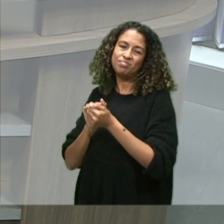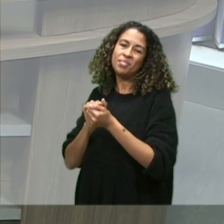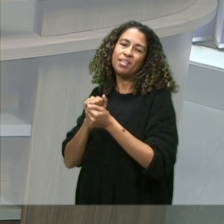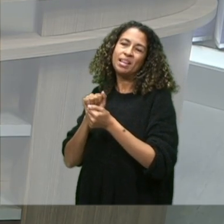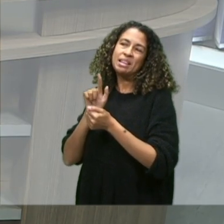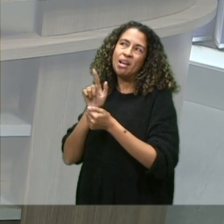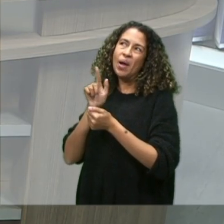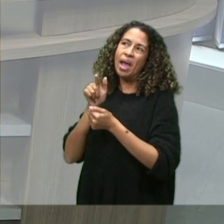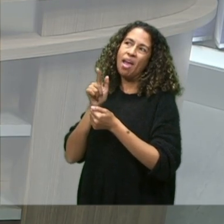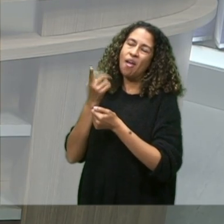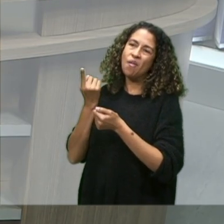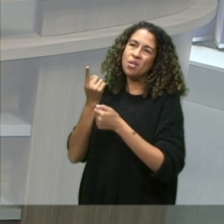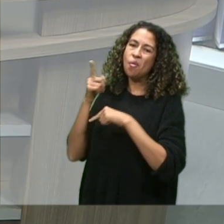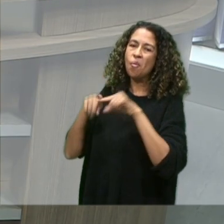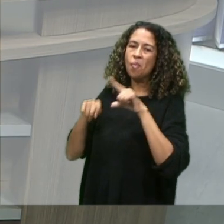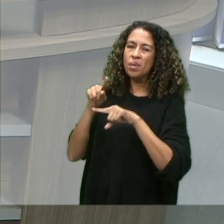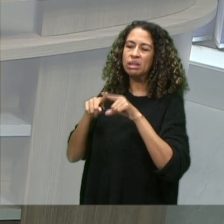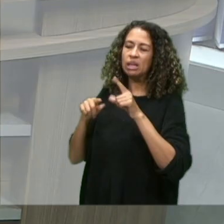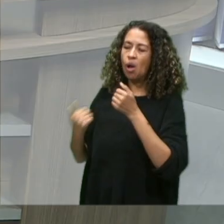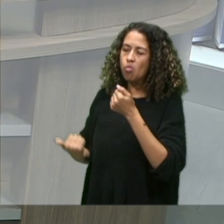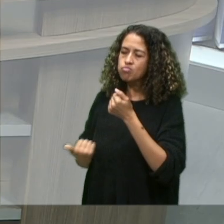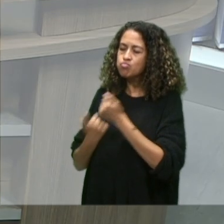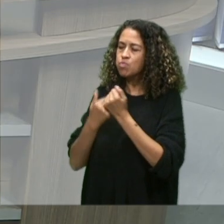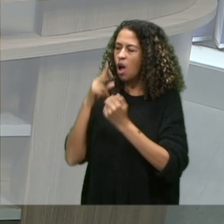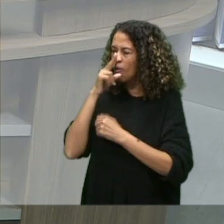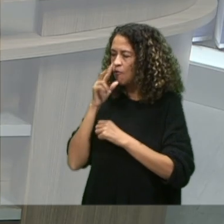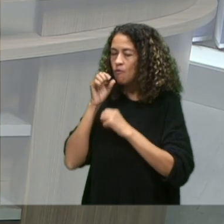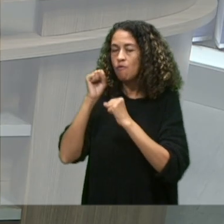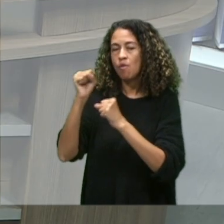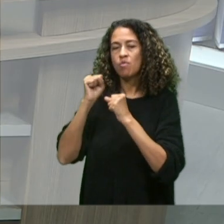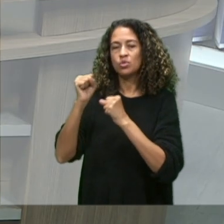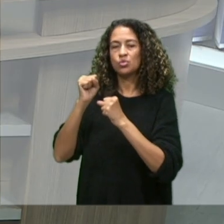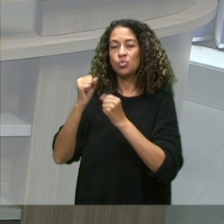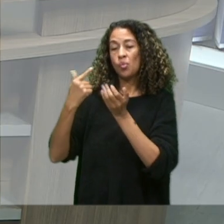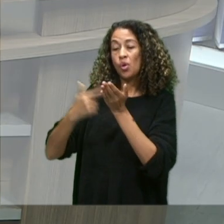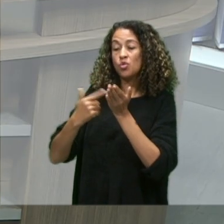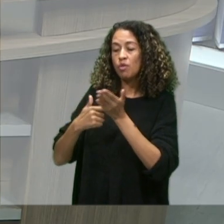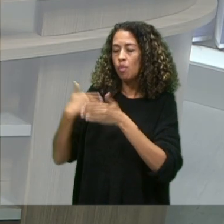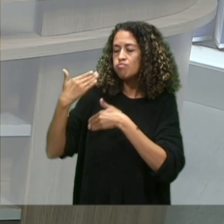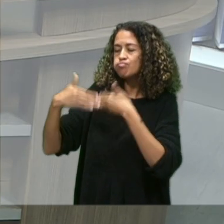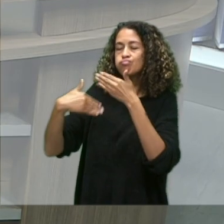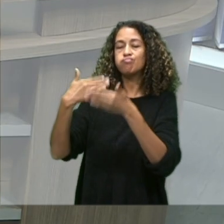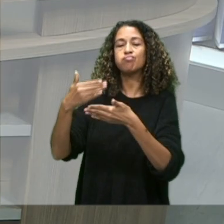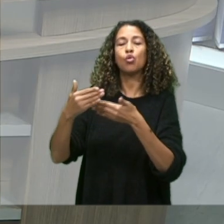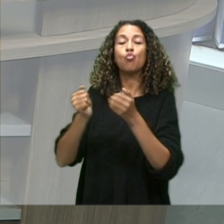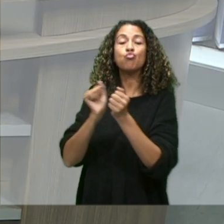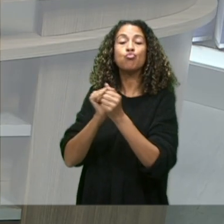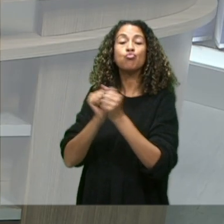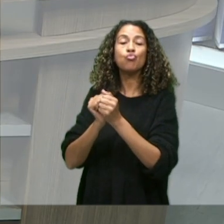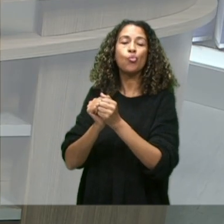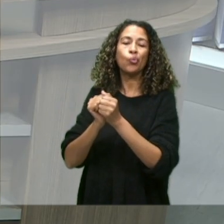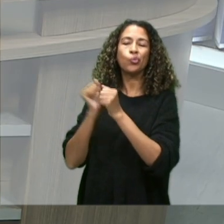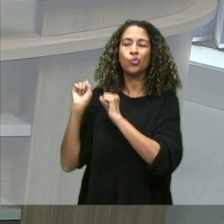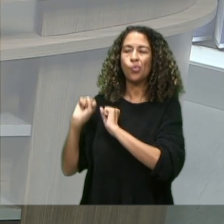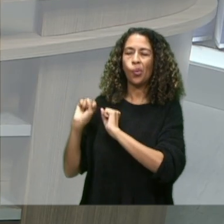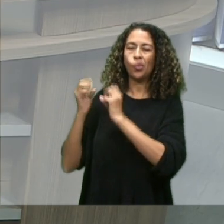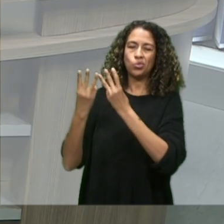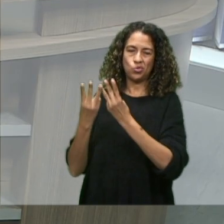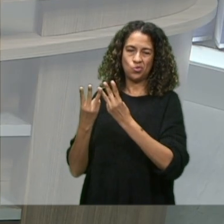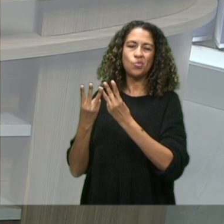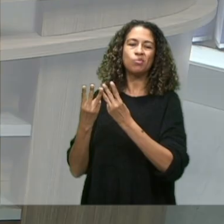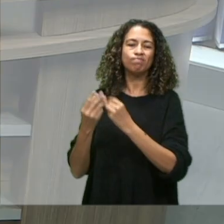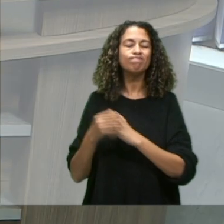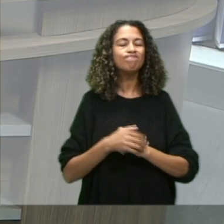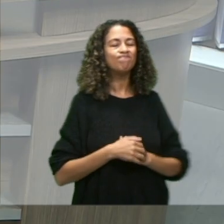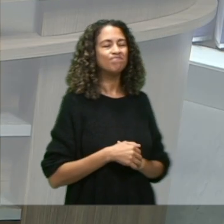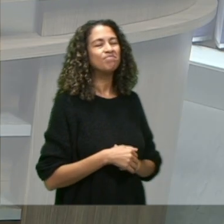produto que ficou muito potente depois que o livro começou a caminhar junto com o espetáculo, assim. E